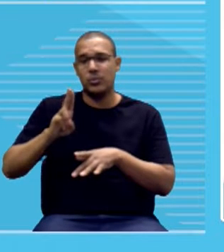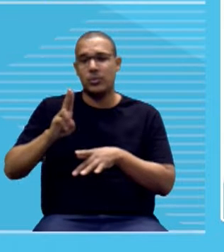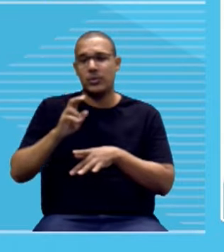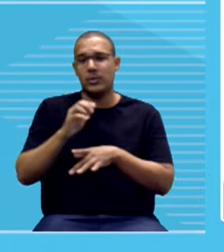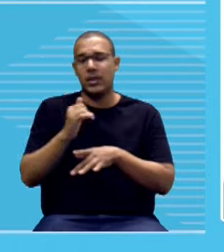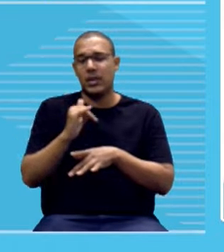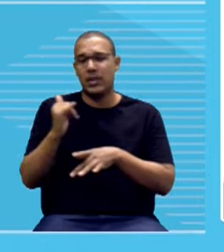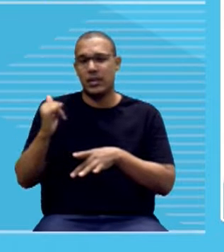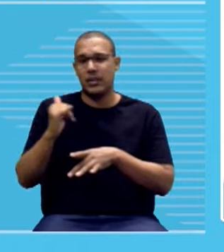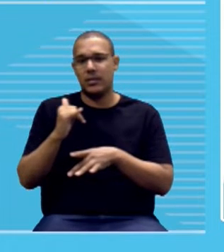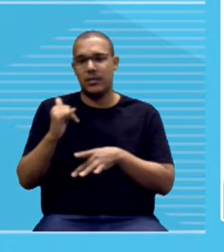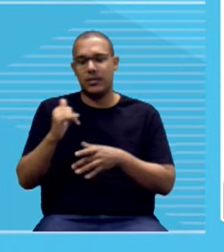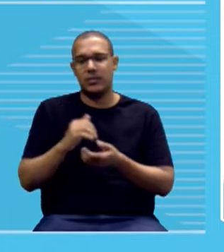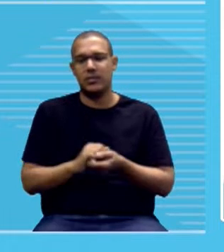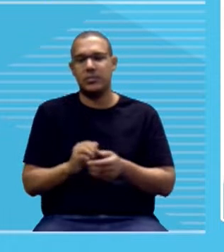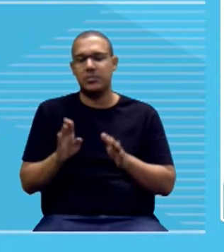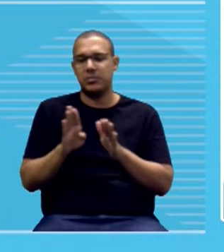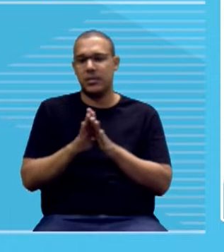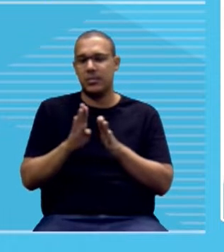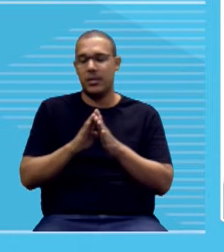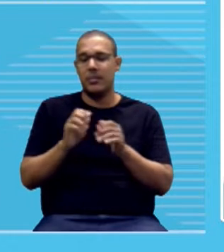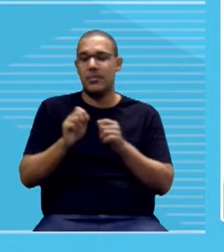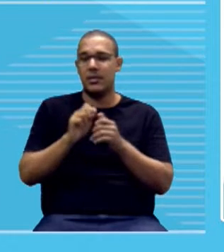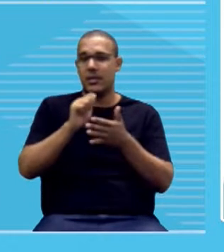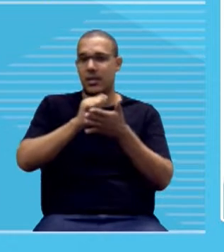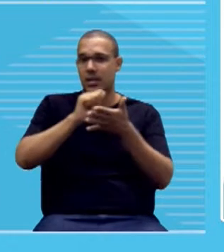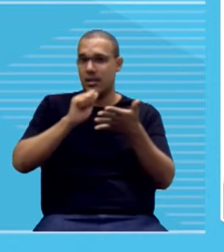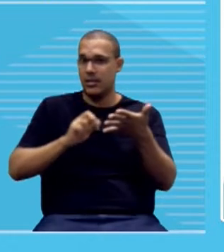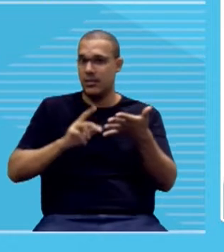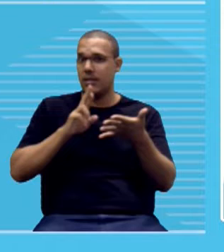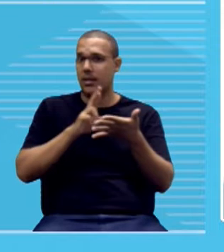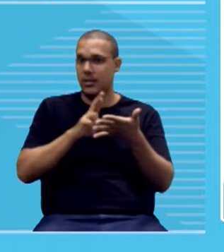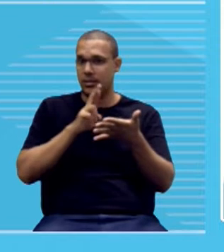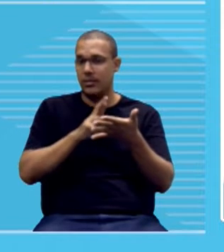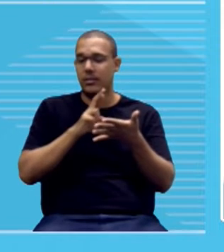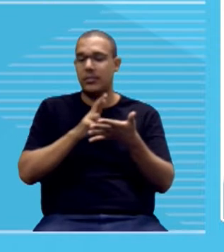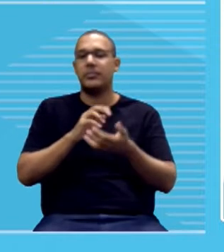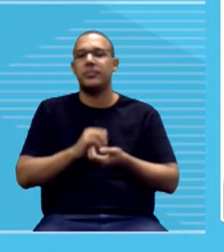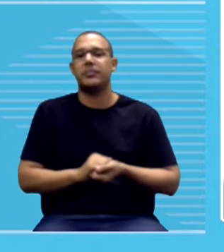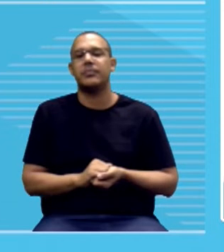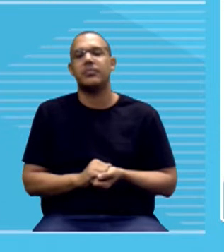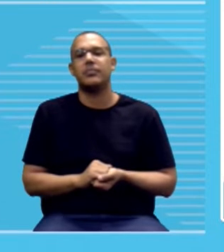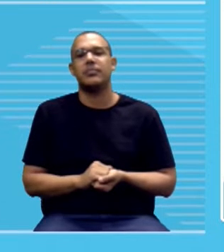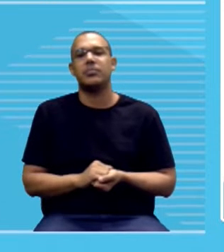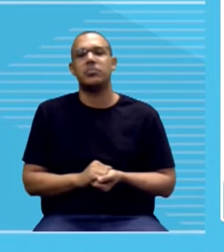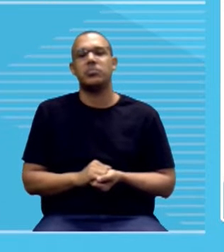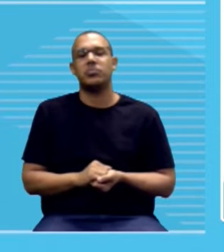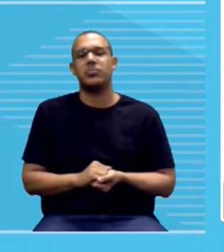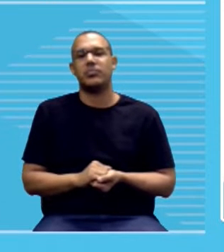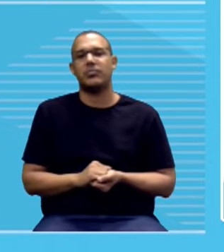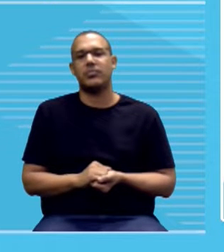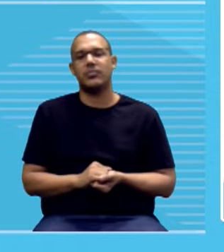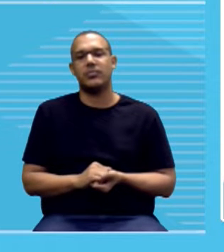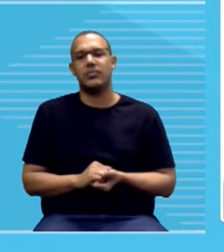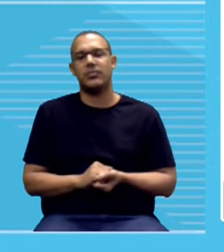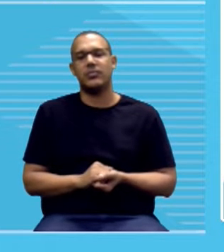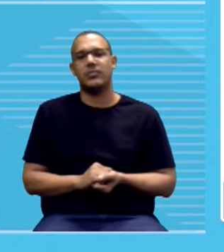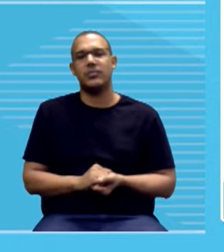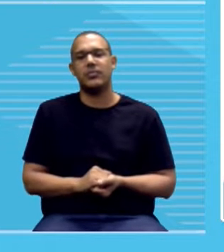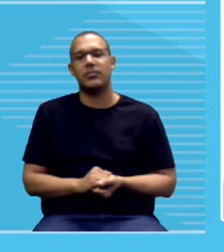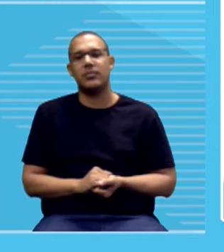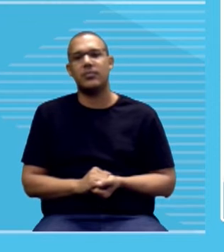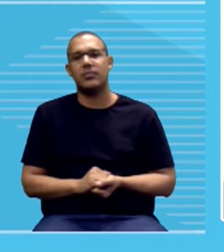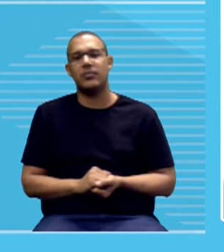também. Claro, além das nossas resoluções de questões que já são de praxe aí, que a gente já usa muito no nosso dia a dia, tá bom?